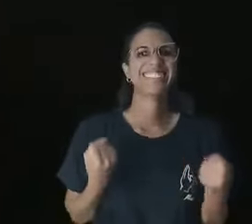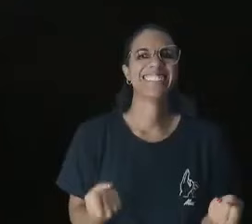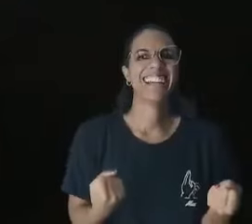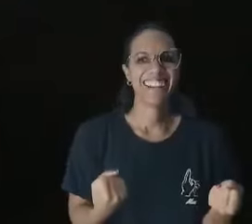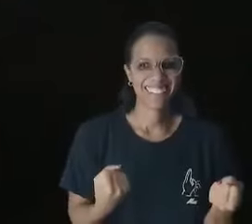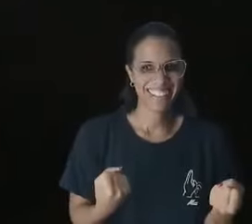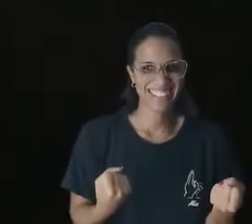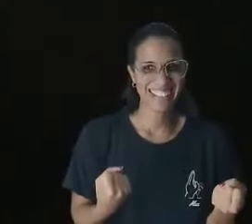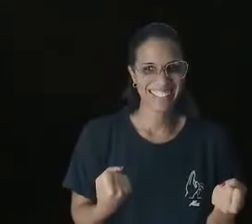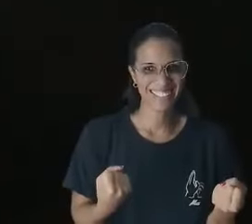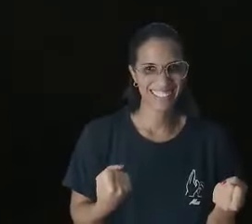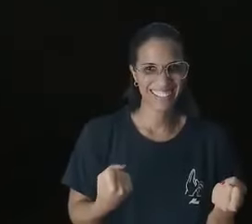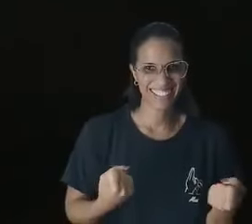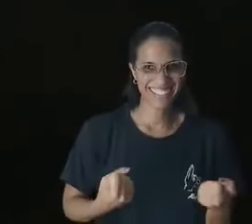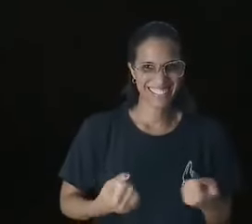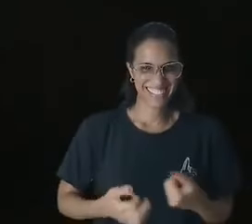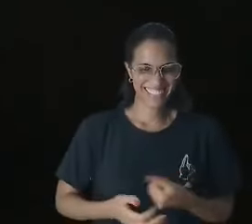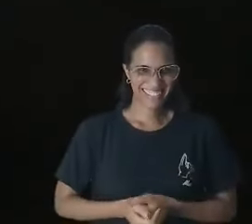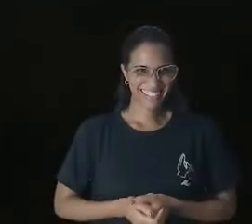funcionando na sua vida.